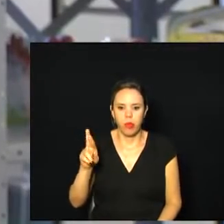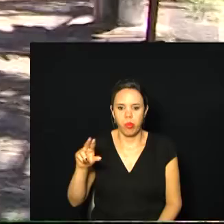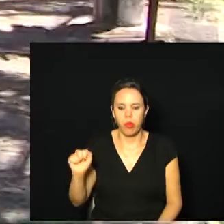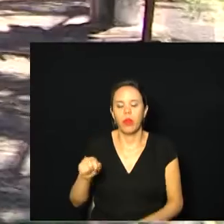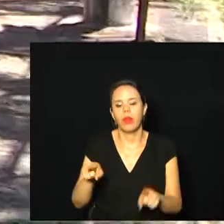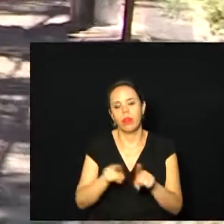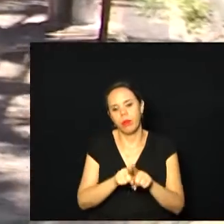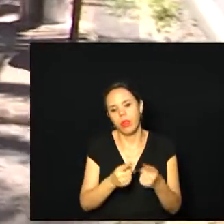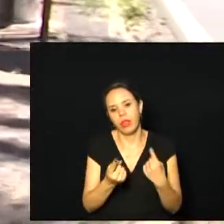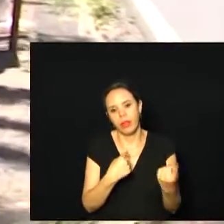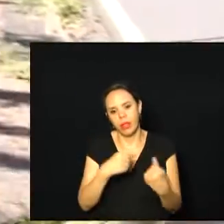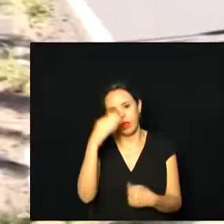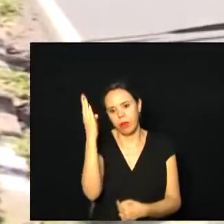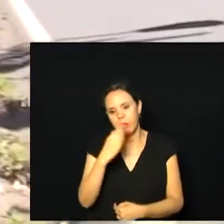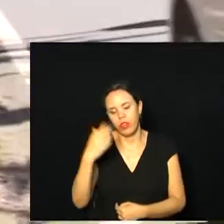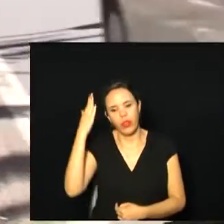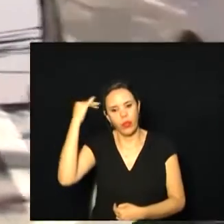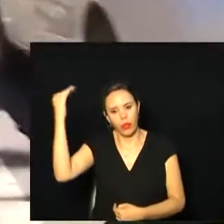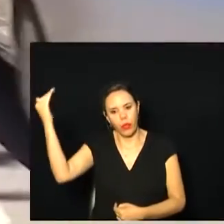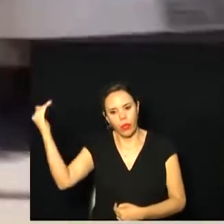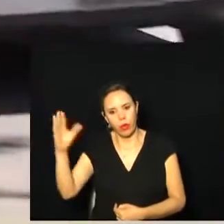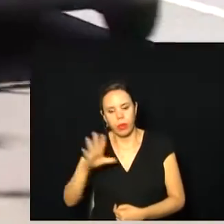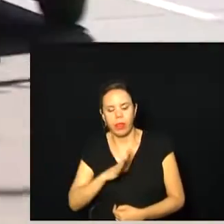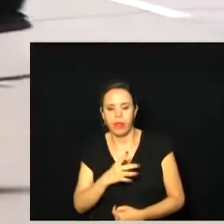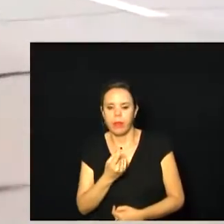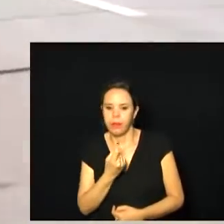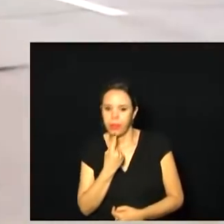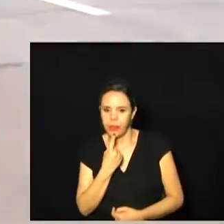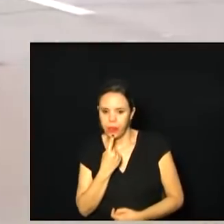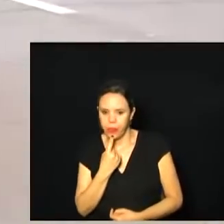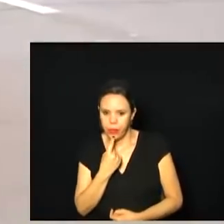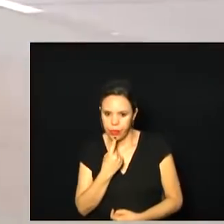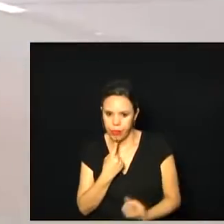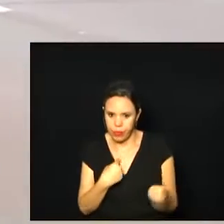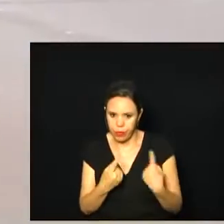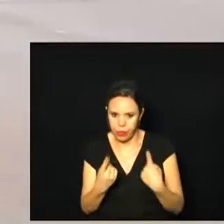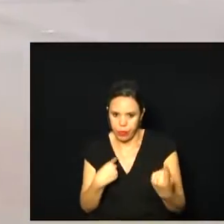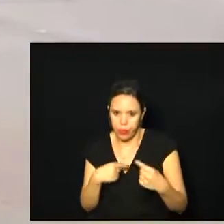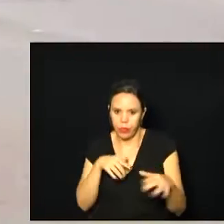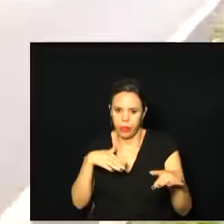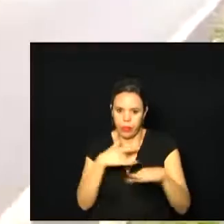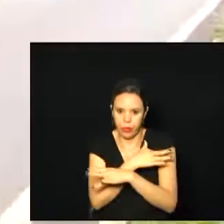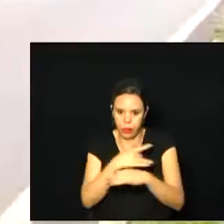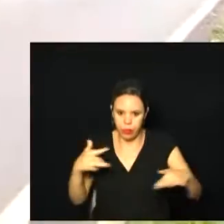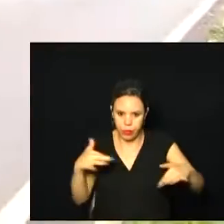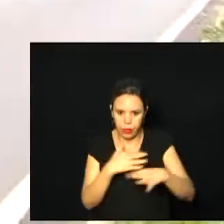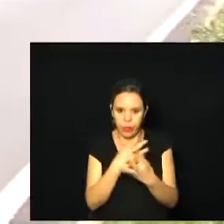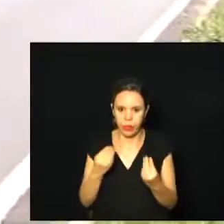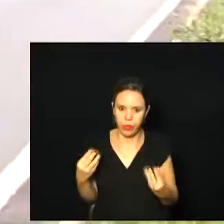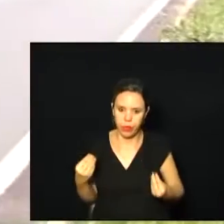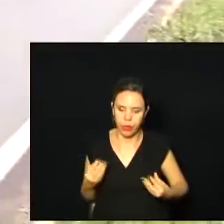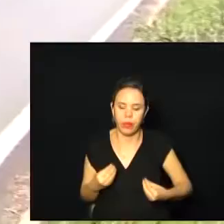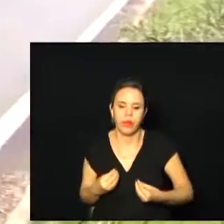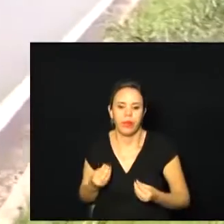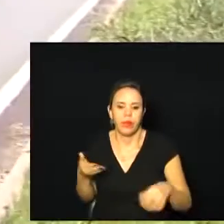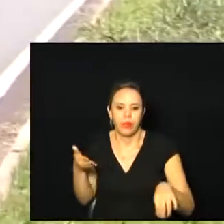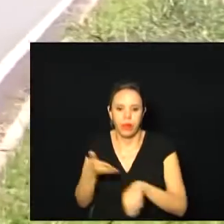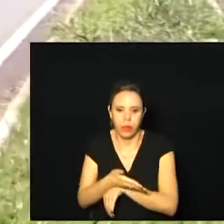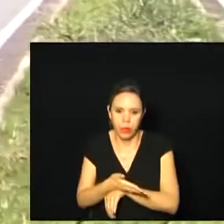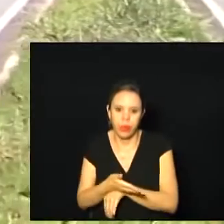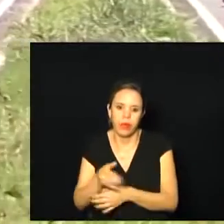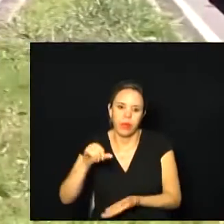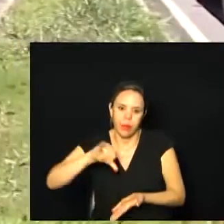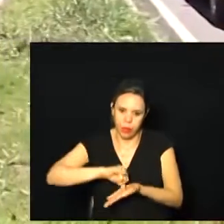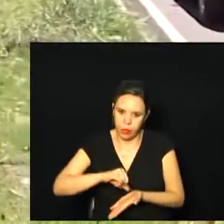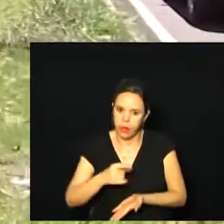avenidas bastante conhecidas aqui na cidade de Campinas. São avenidas muito movimentadas, que dão acesso, inclusive,